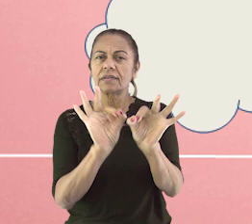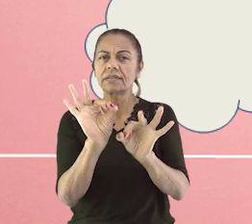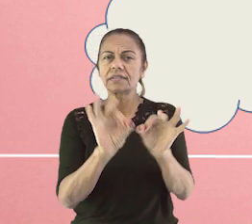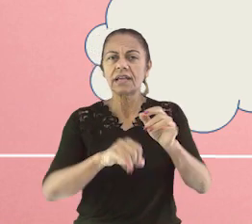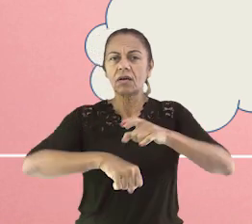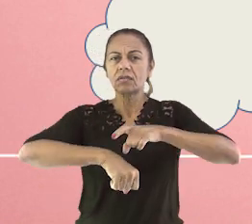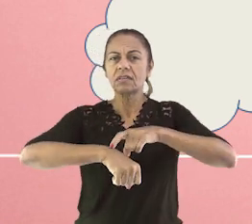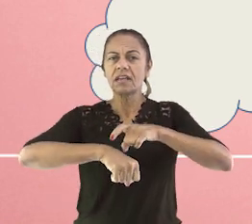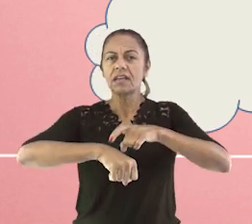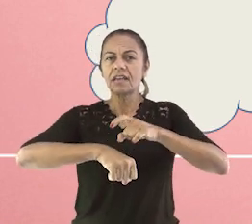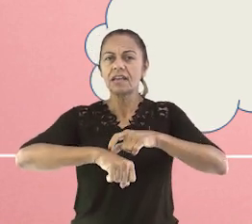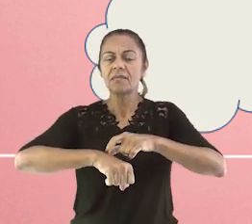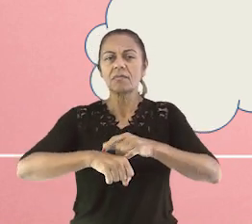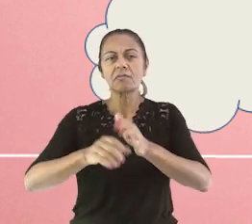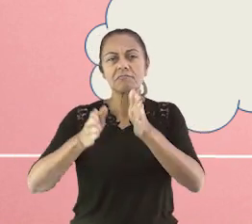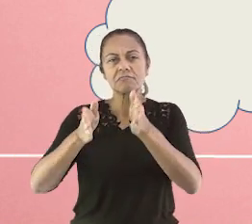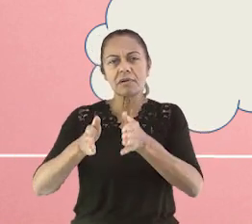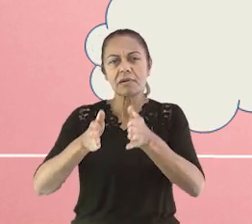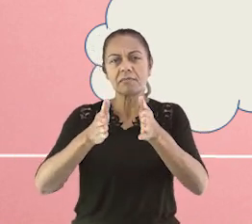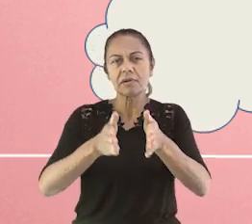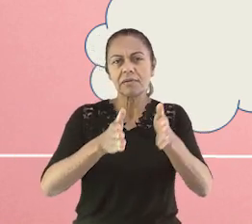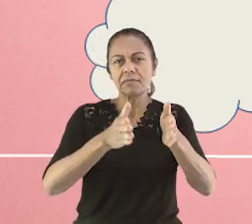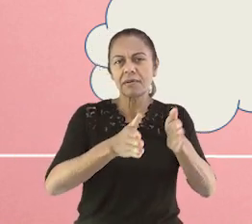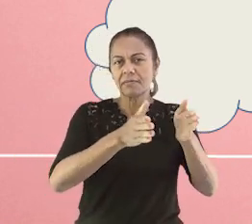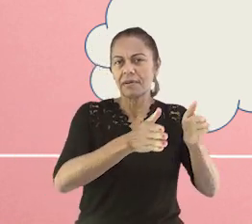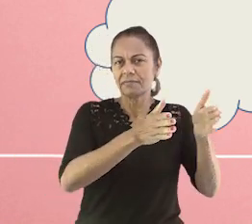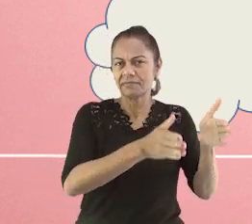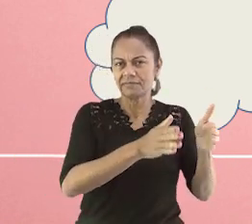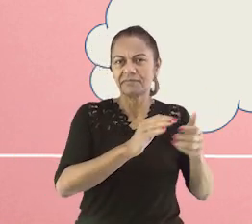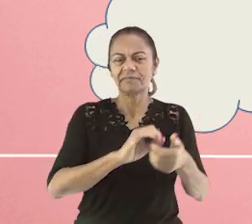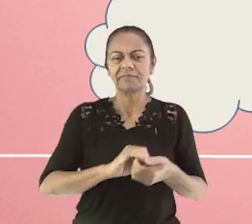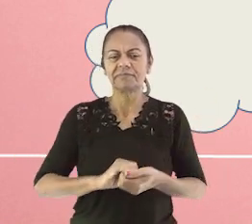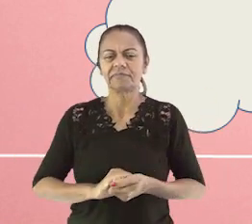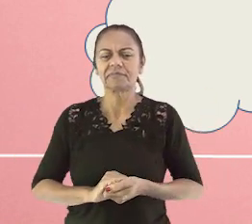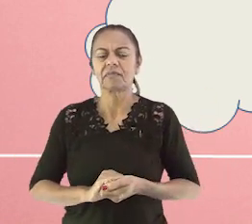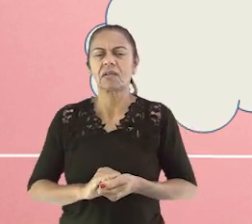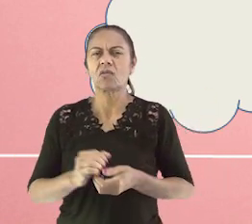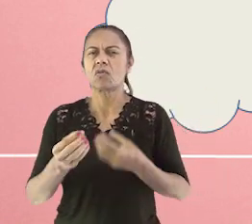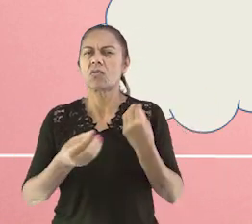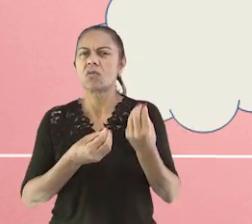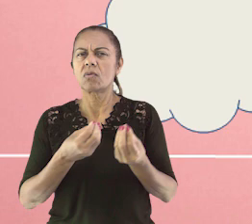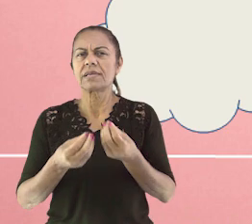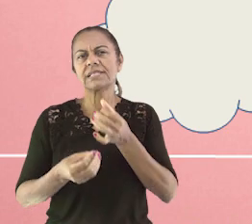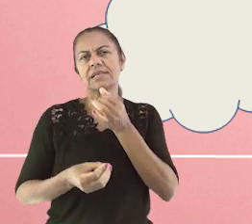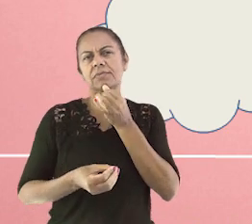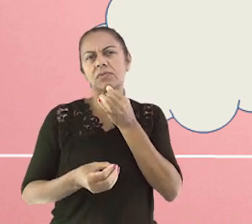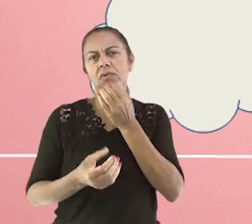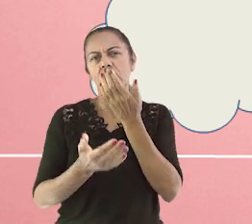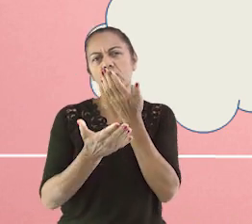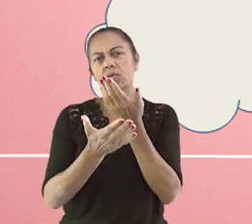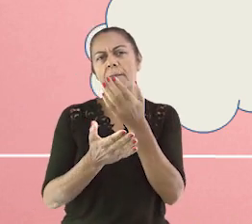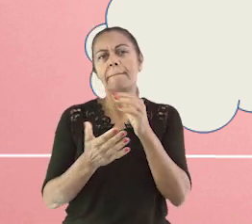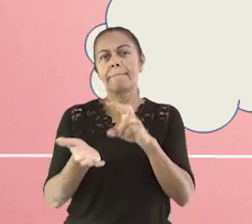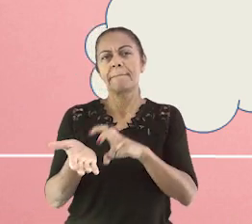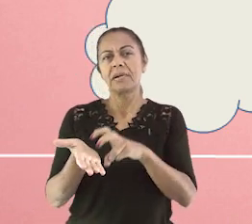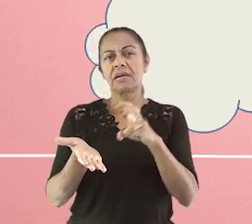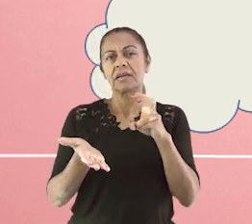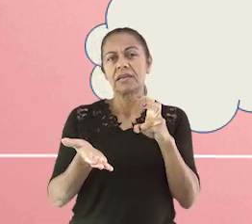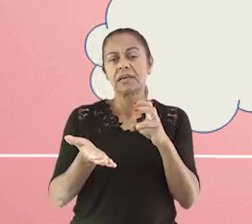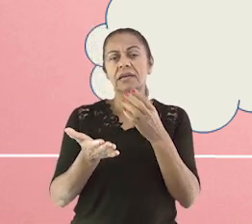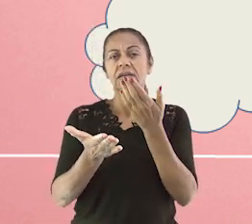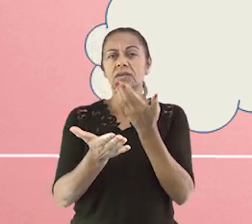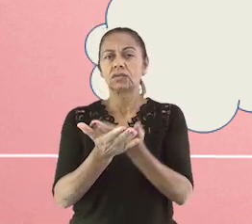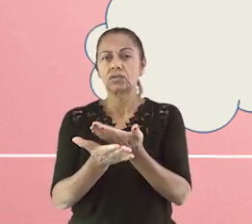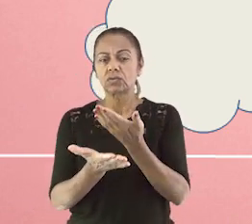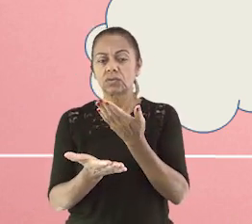organizar tudo. Ou melhor, reorganizar a minha rotina. Como eu estudo de manhã, irei organizar